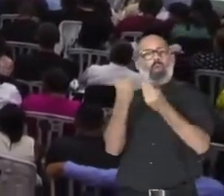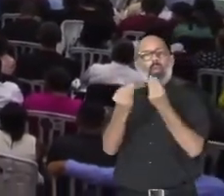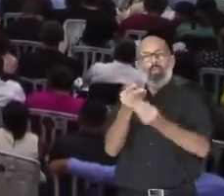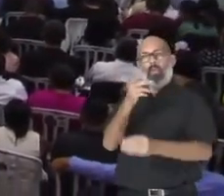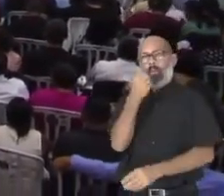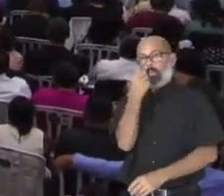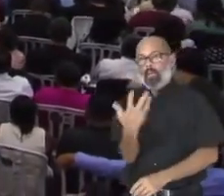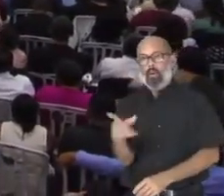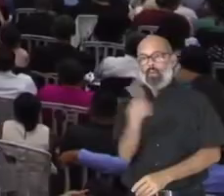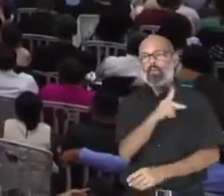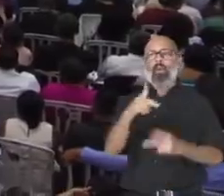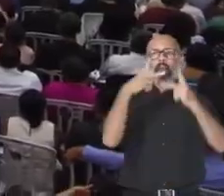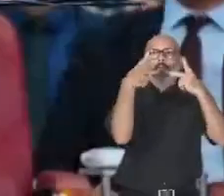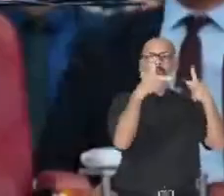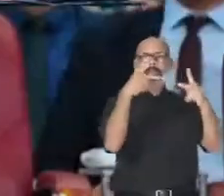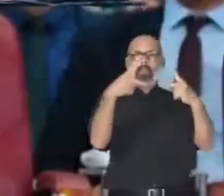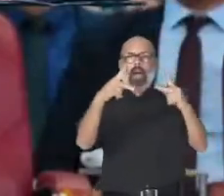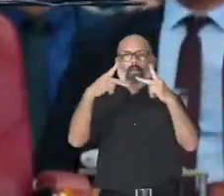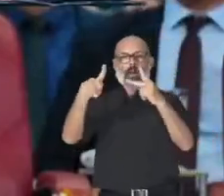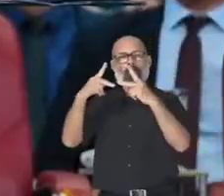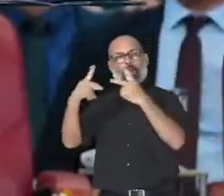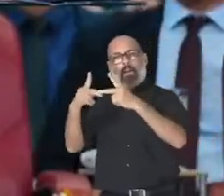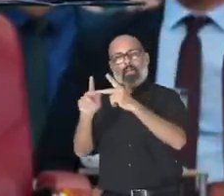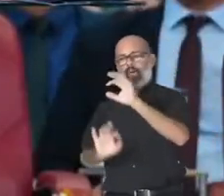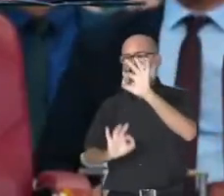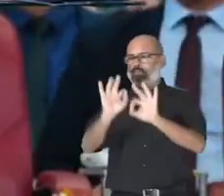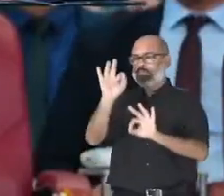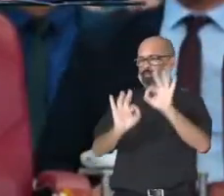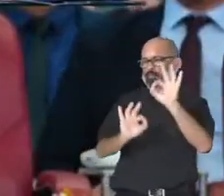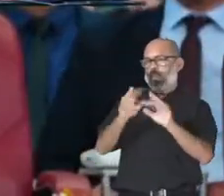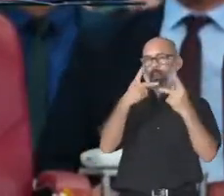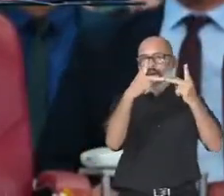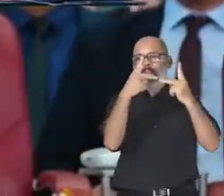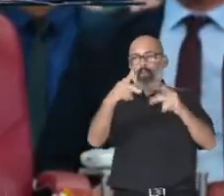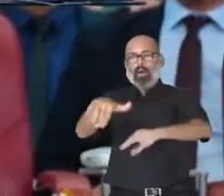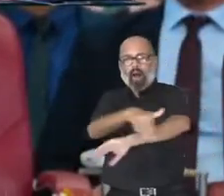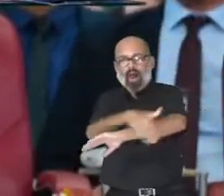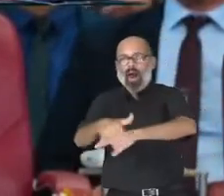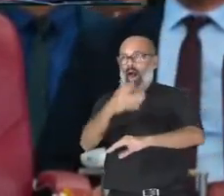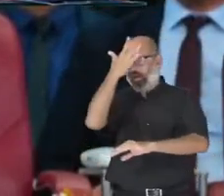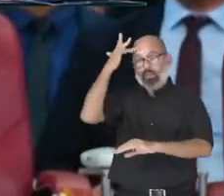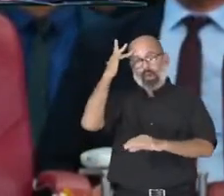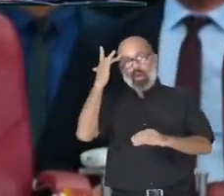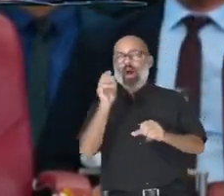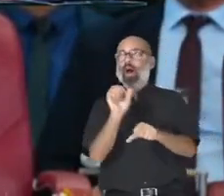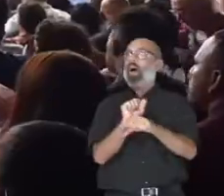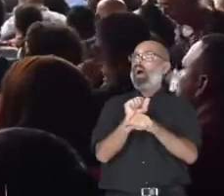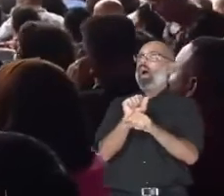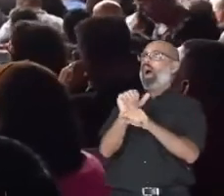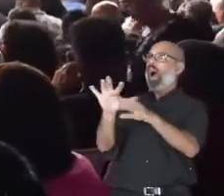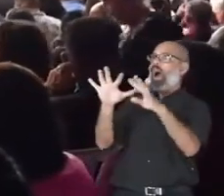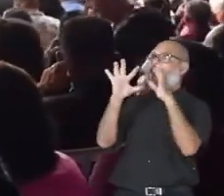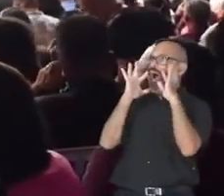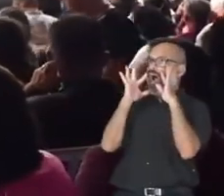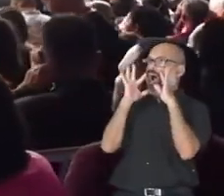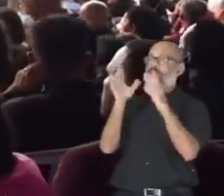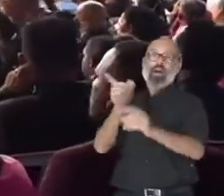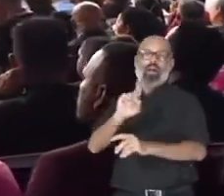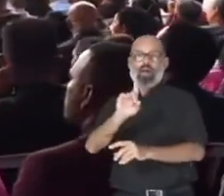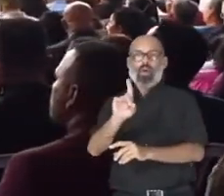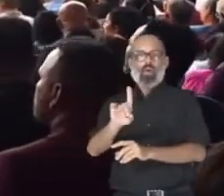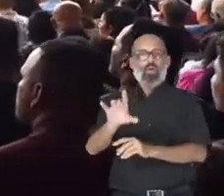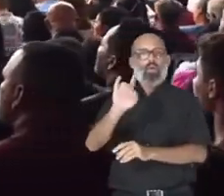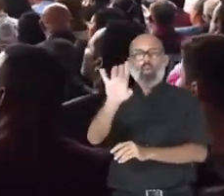professor, pregar na rua. E ele ia montando as suas pregações nas ruas e as pessoas paravam para ouvi-lo. E não paravam para ouvi-lo porque